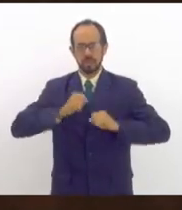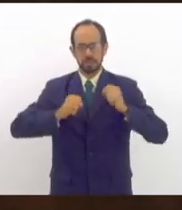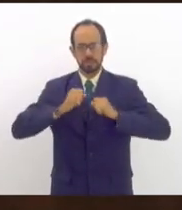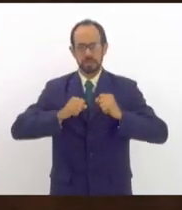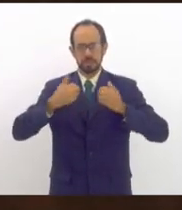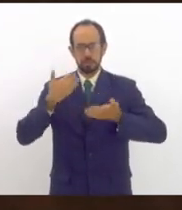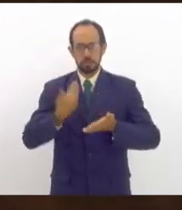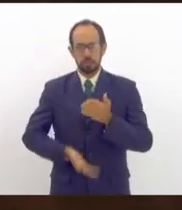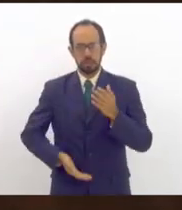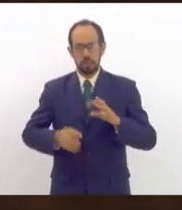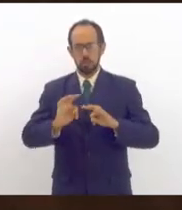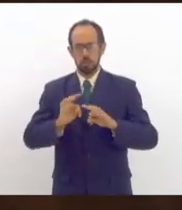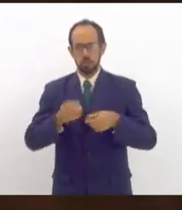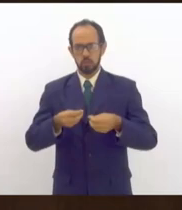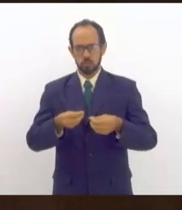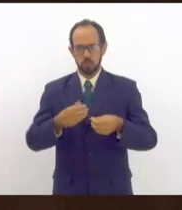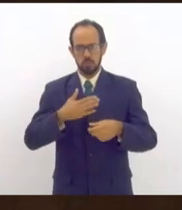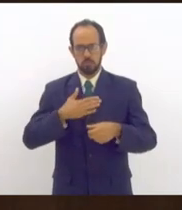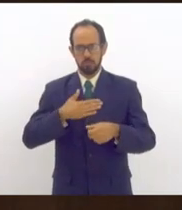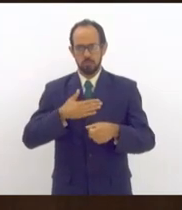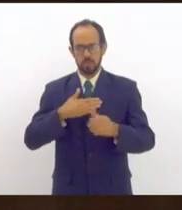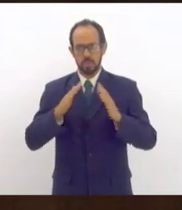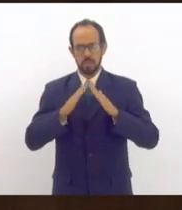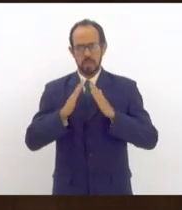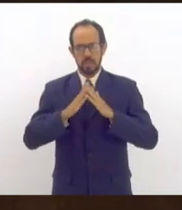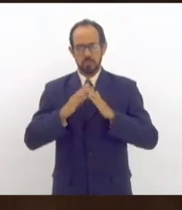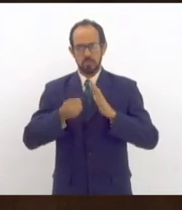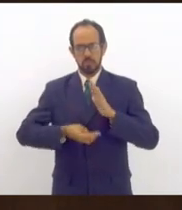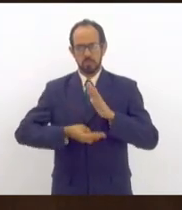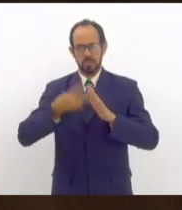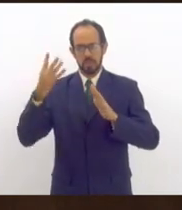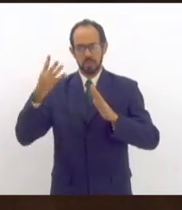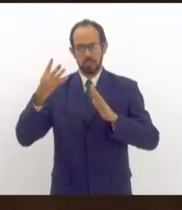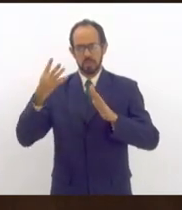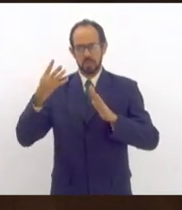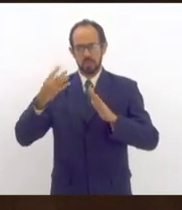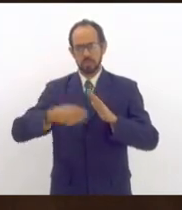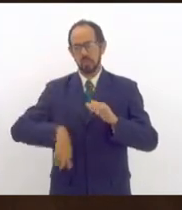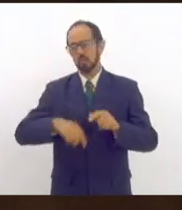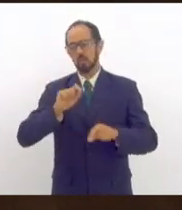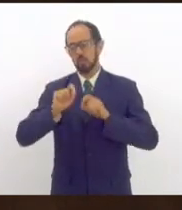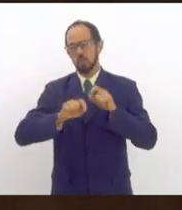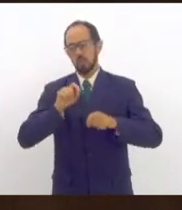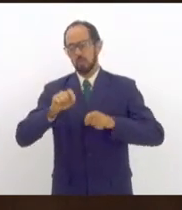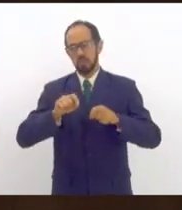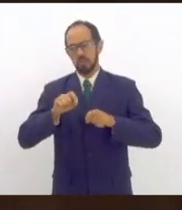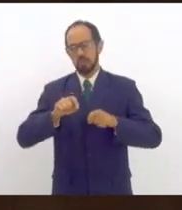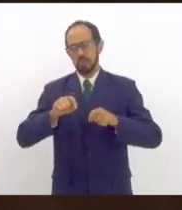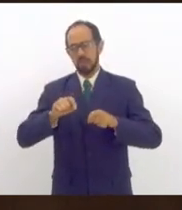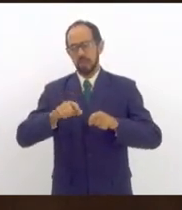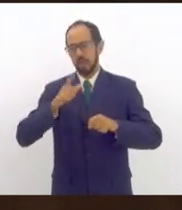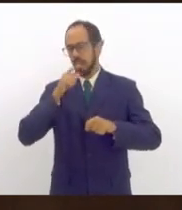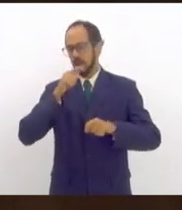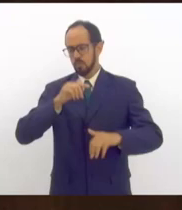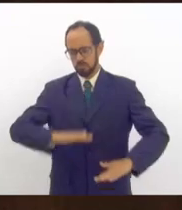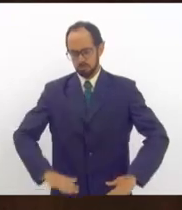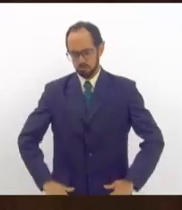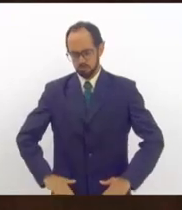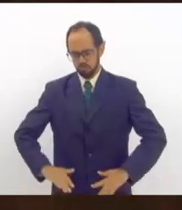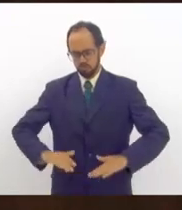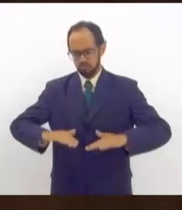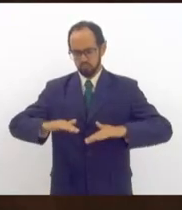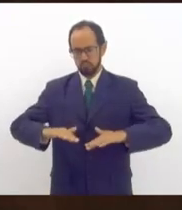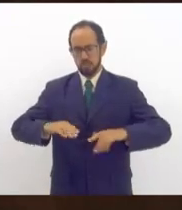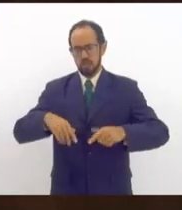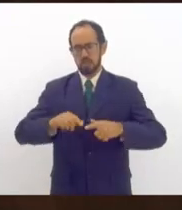tudo a minha casa no bairro do pito Pela terceira vez essa semana a água chegou na altura da cintura as famílias perderam tão jogando